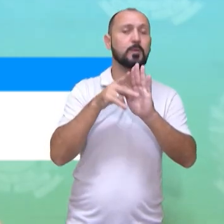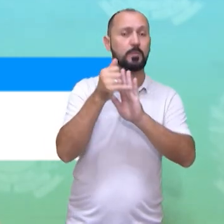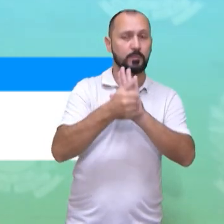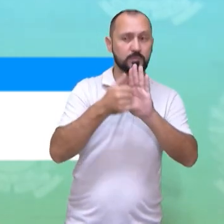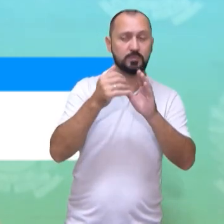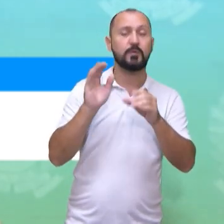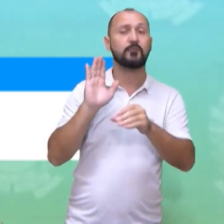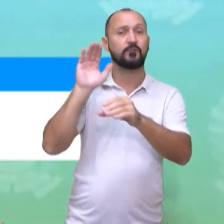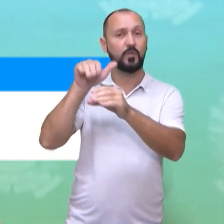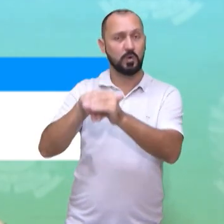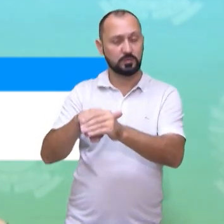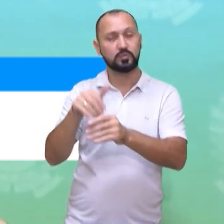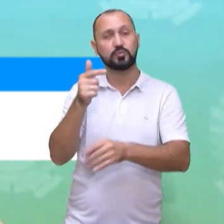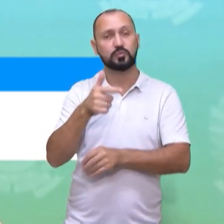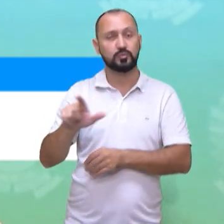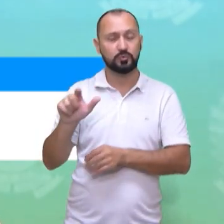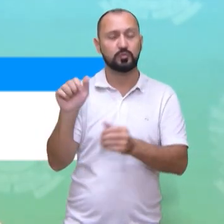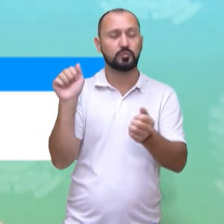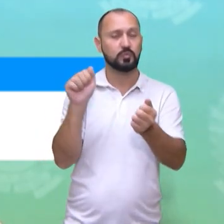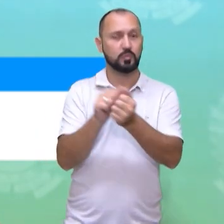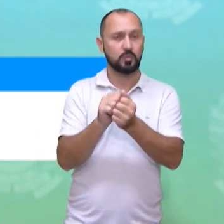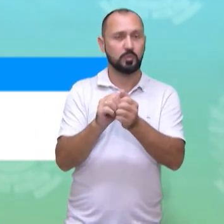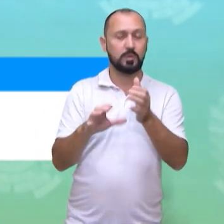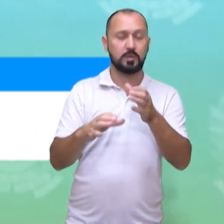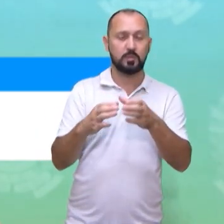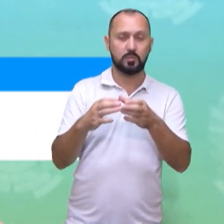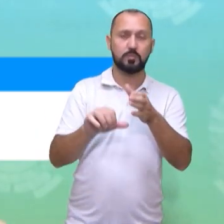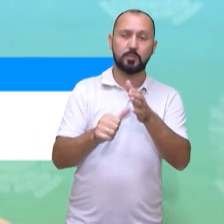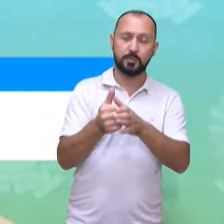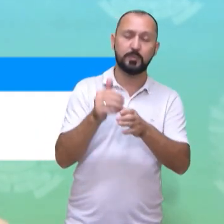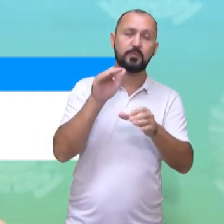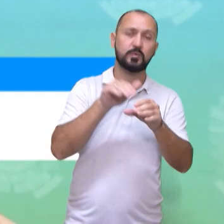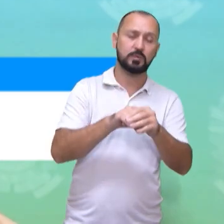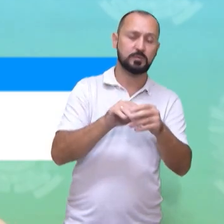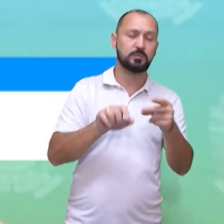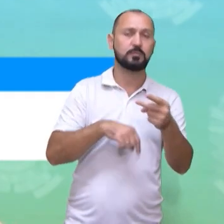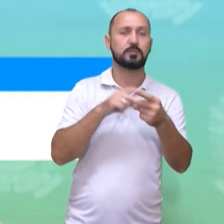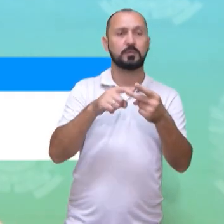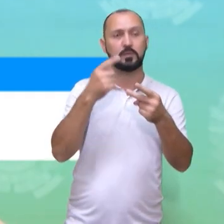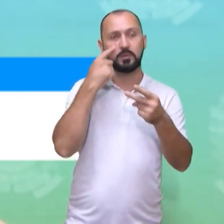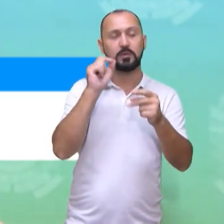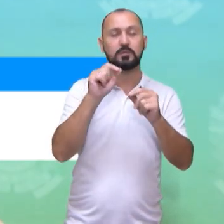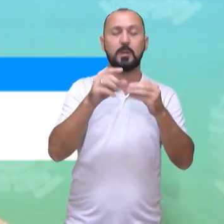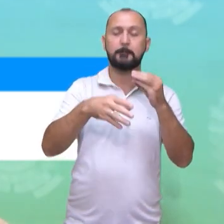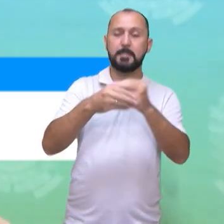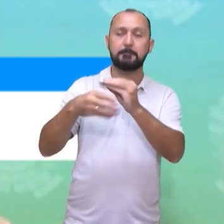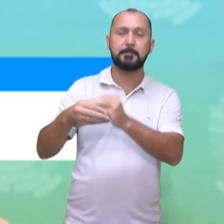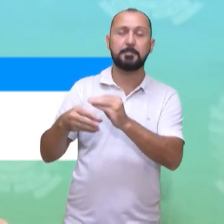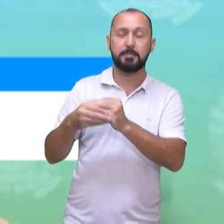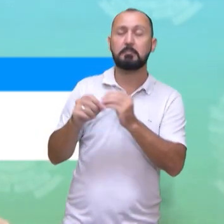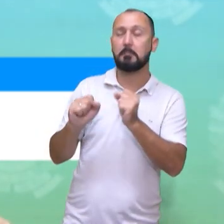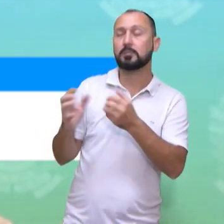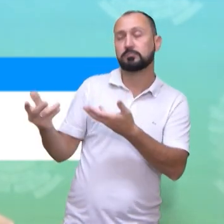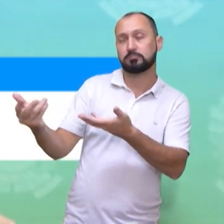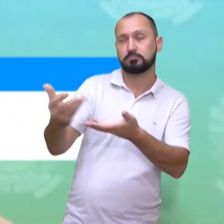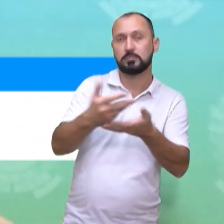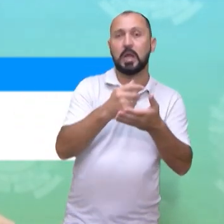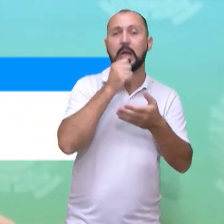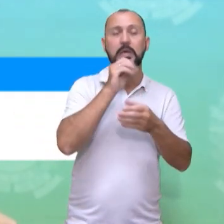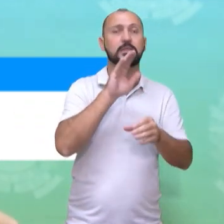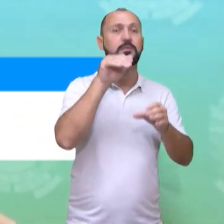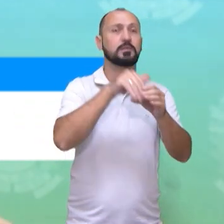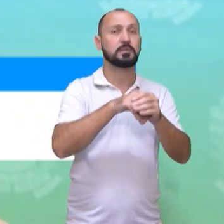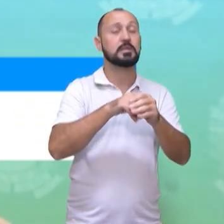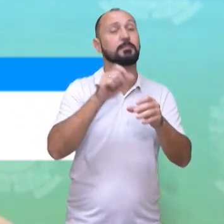para a votação no plenário em primeira votação. Ainda tem o período de recepção de emendas, por enquanto nós estamos